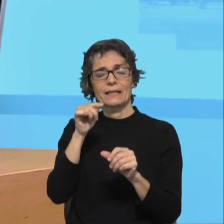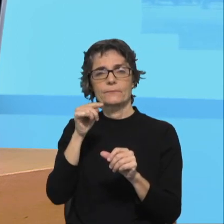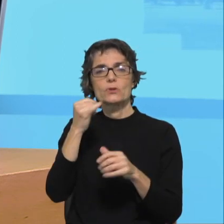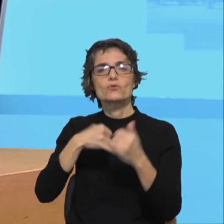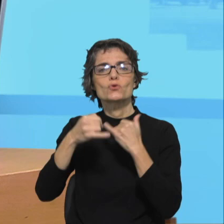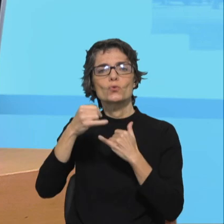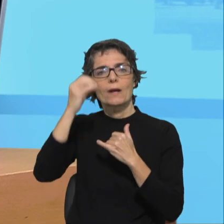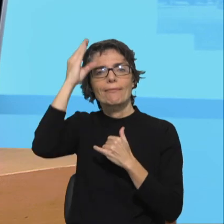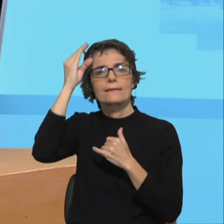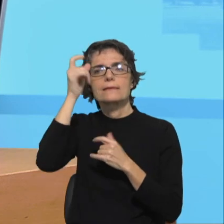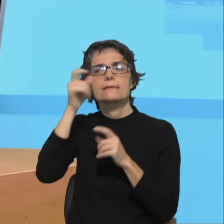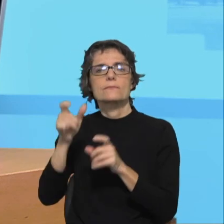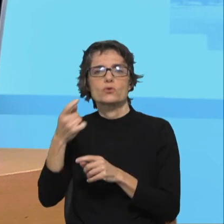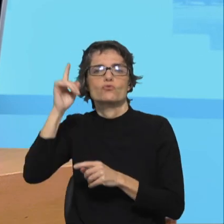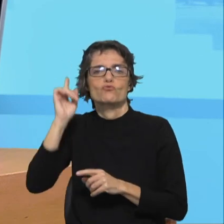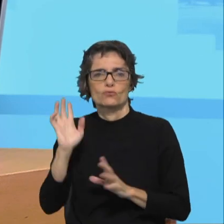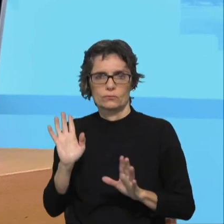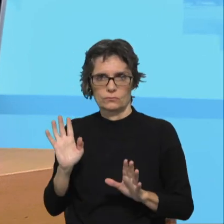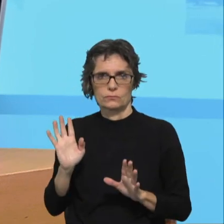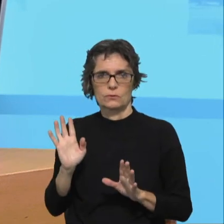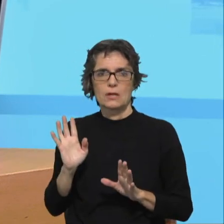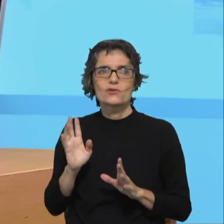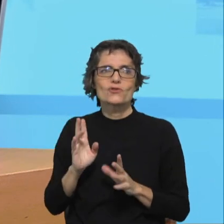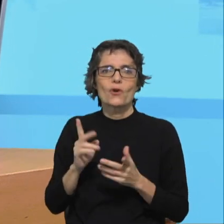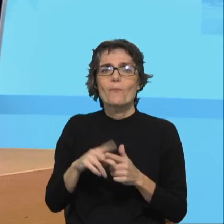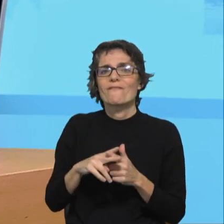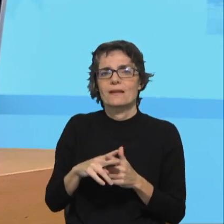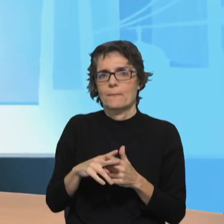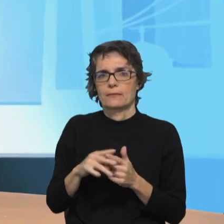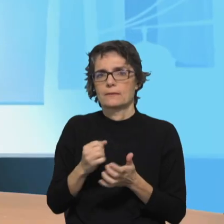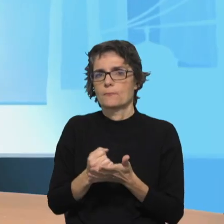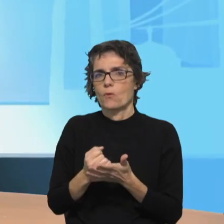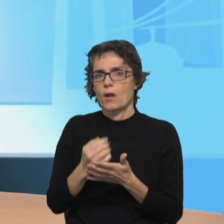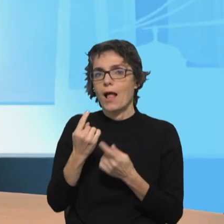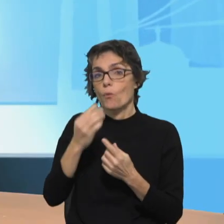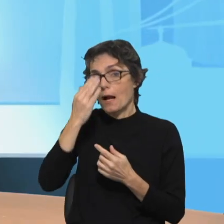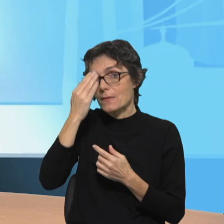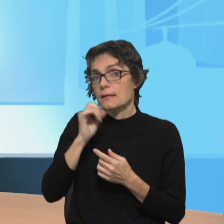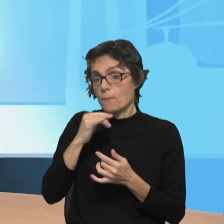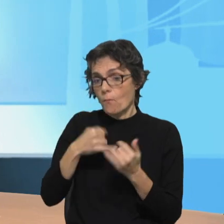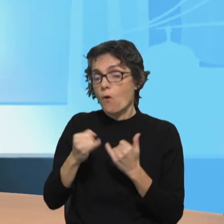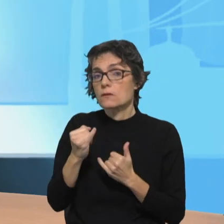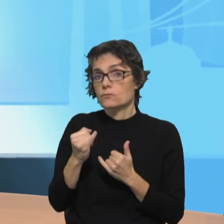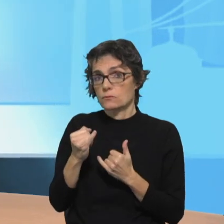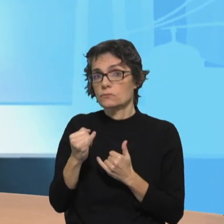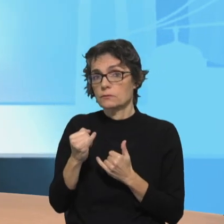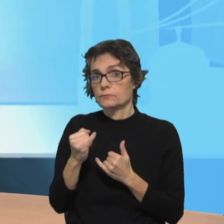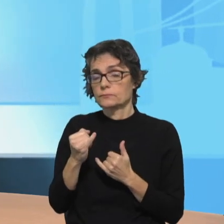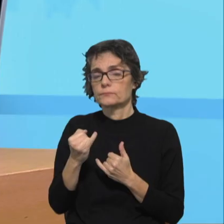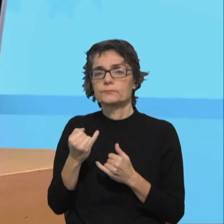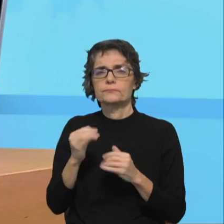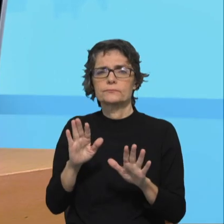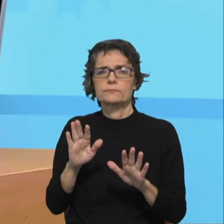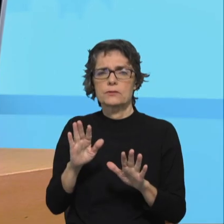seu todo, não é a pessoa humana no seu todo. São fragmentos, são certas capacidades que podem ser substituídas. Mas